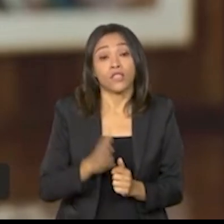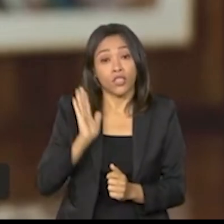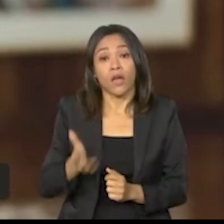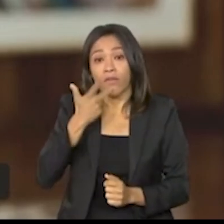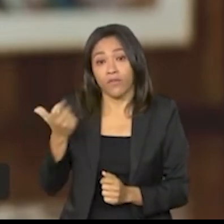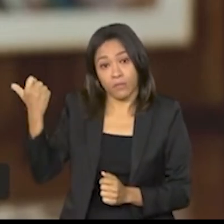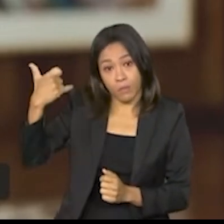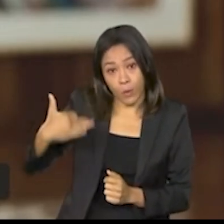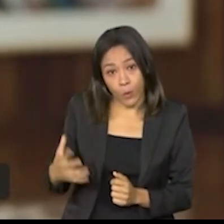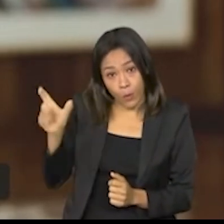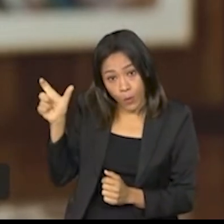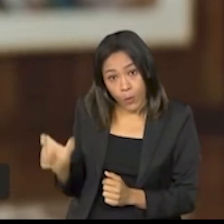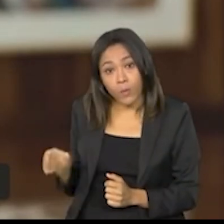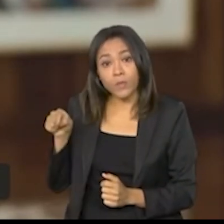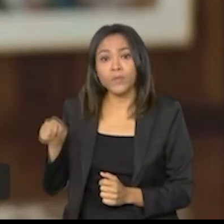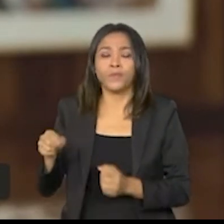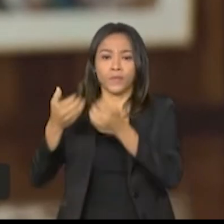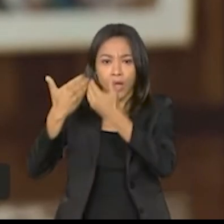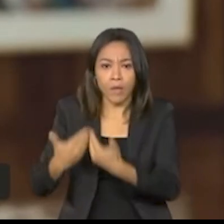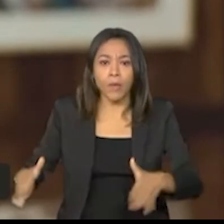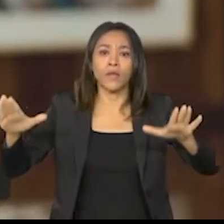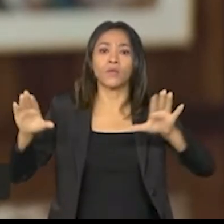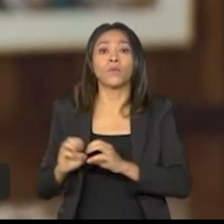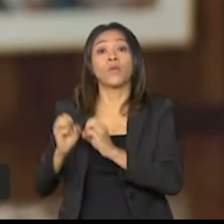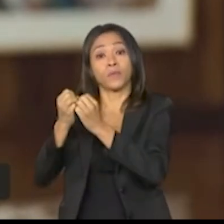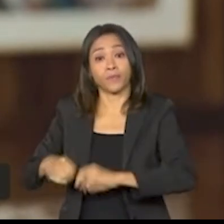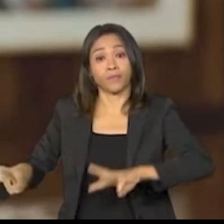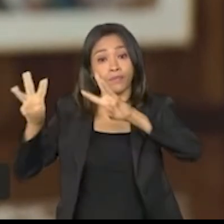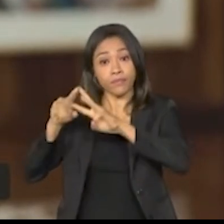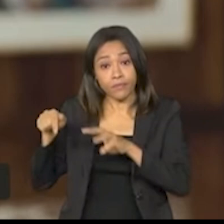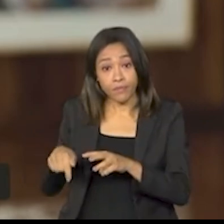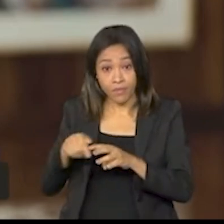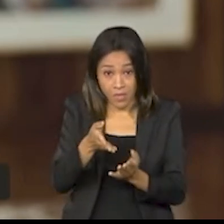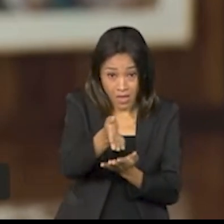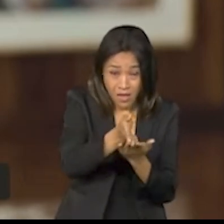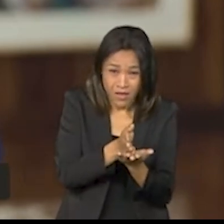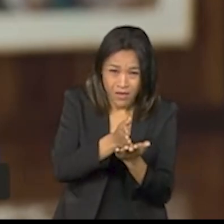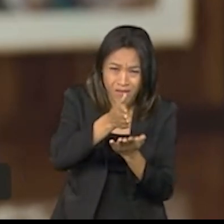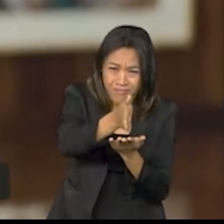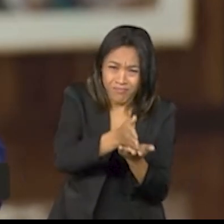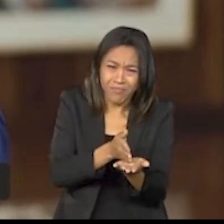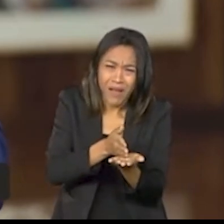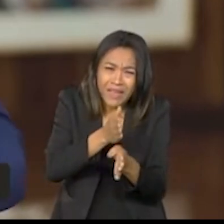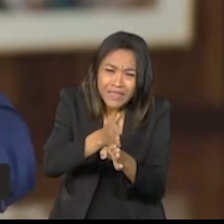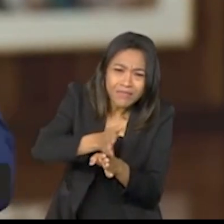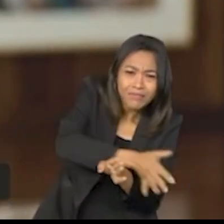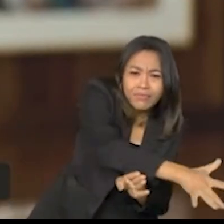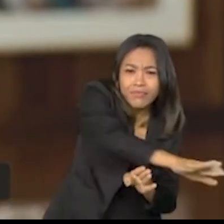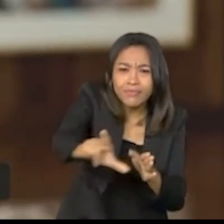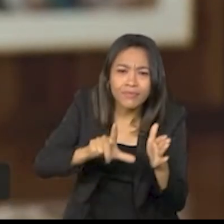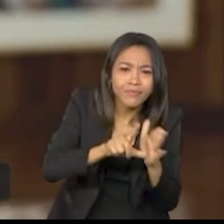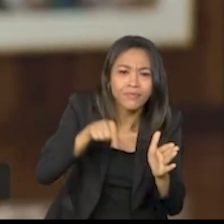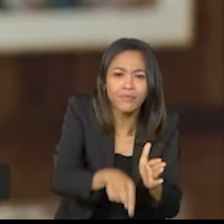erdogan na assembleia geral da ONU Gaza se tornou o maior cemitério de crianças e mulheres do